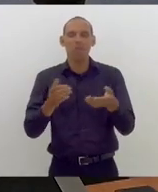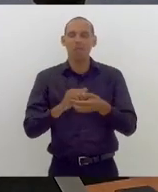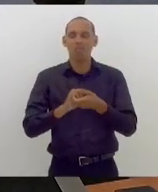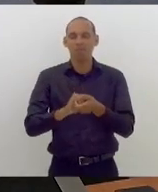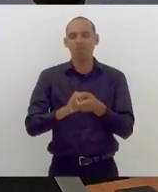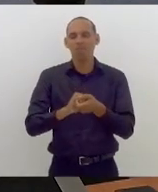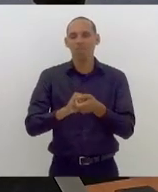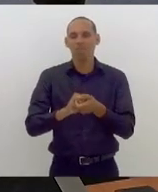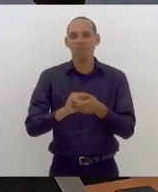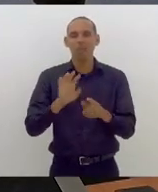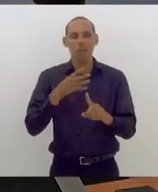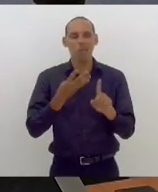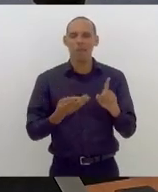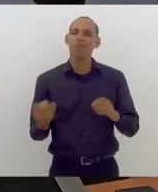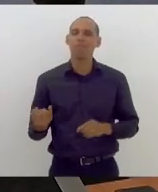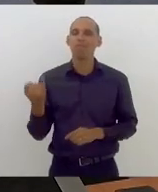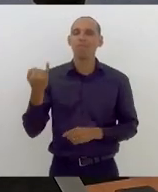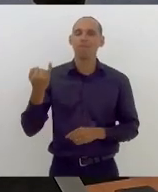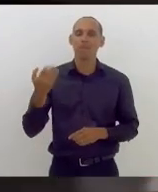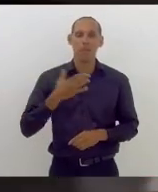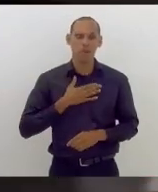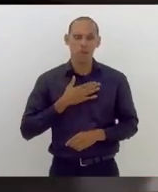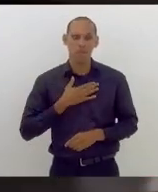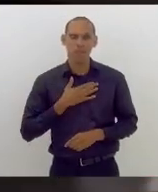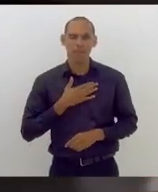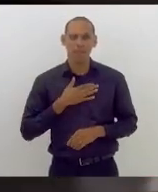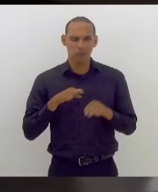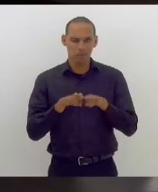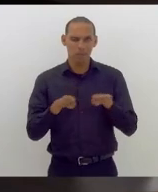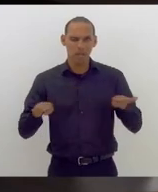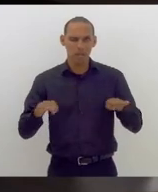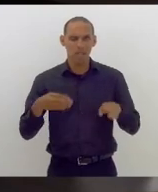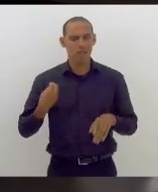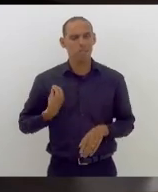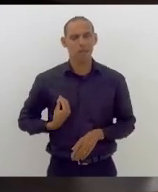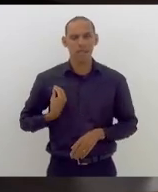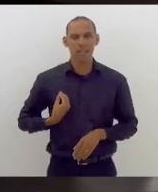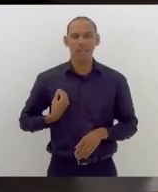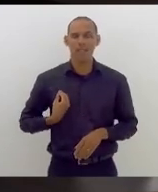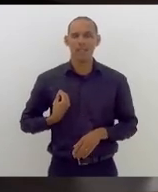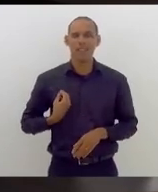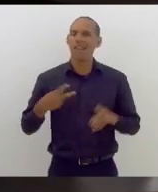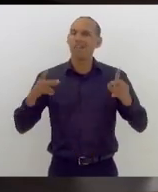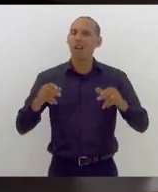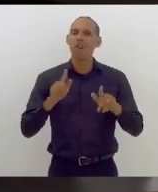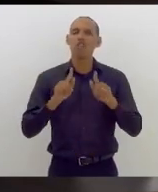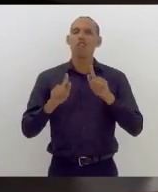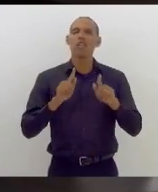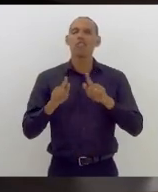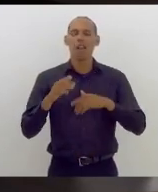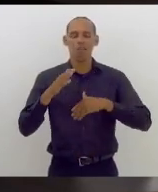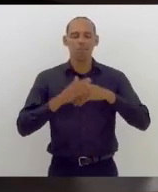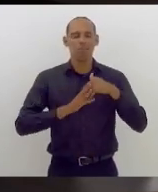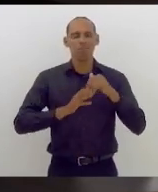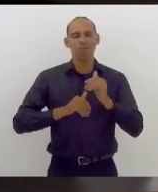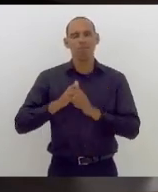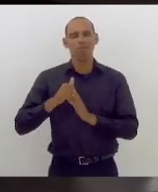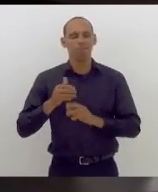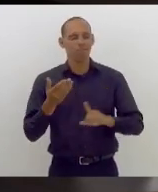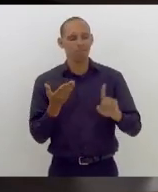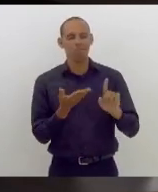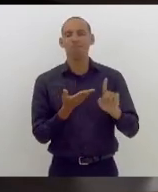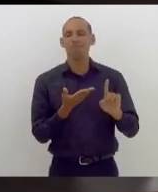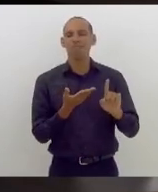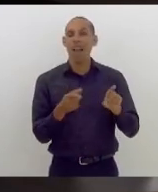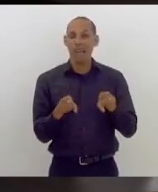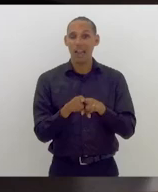mim, estar nessa mesa, eu acho que é símbolo da gestão, da competência e